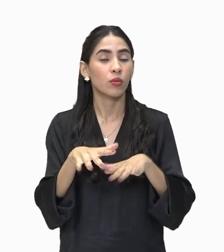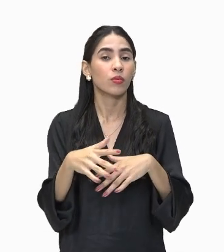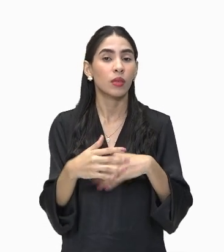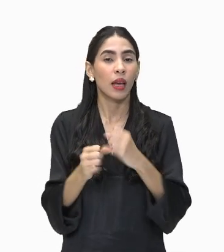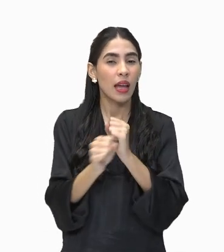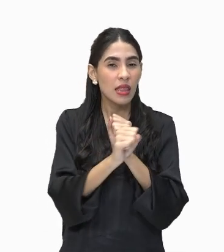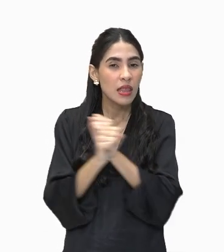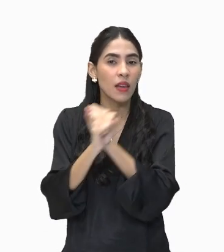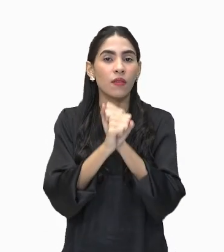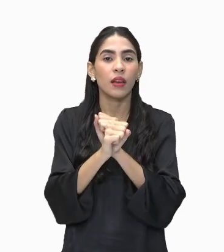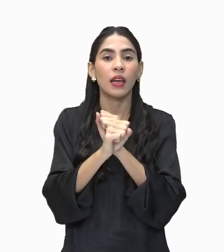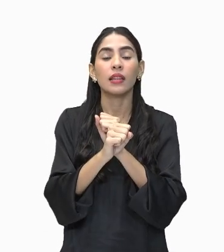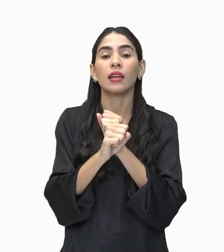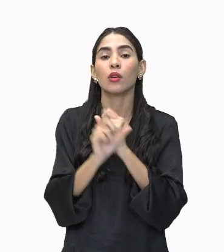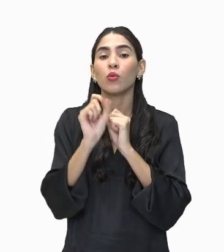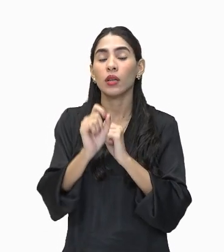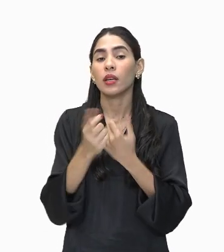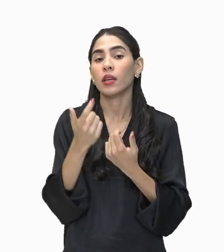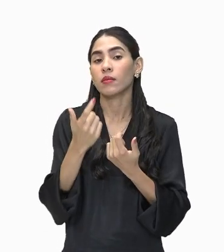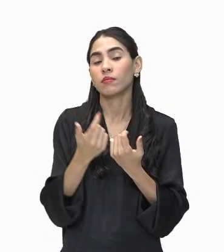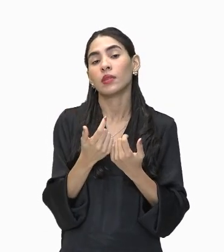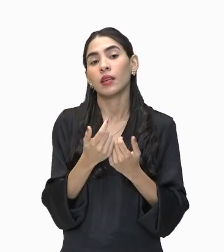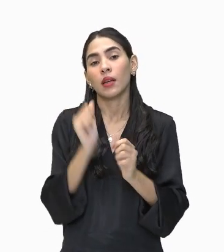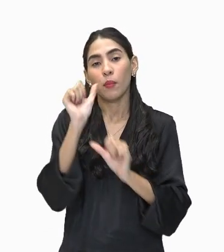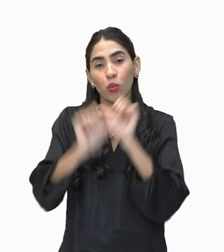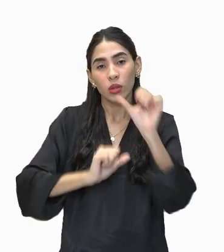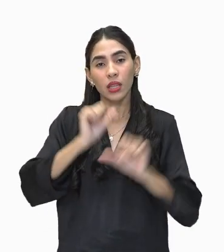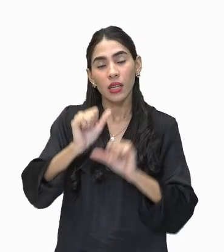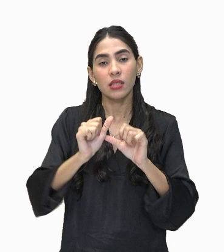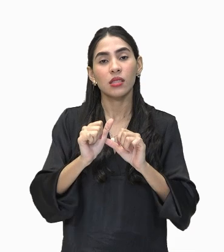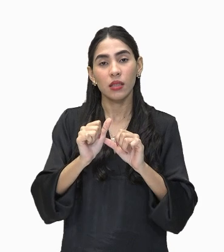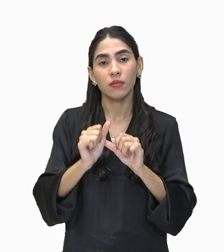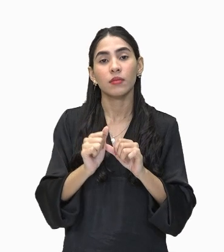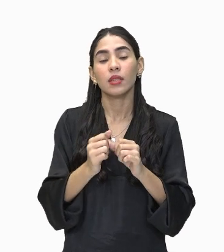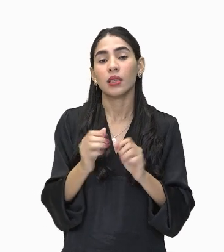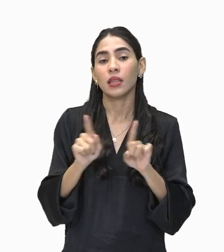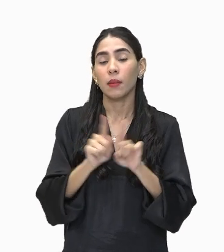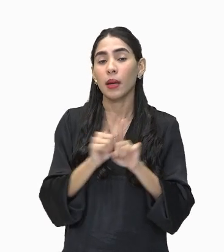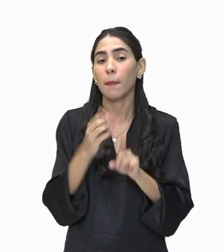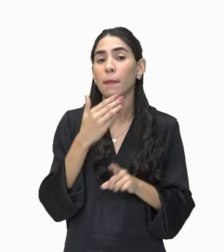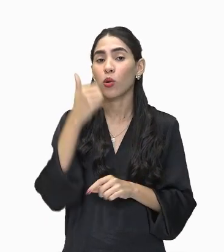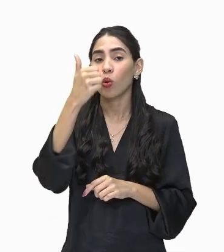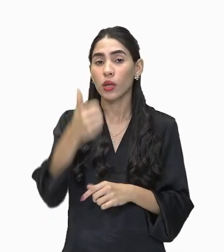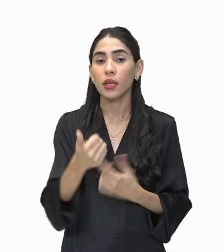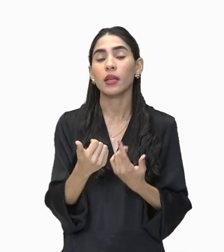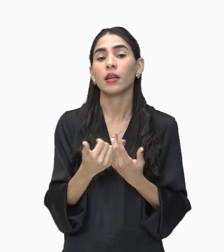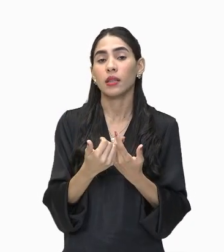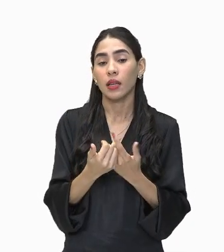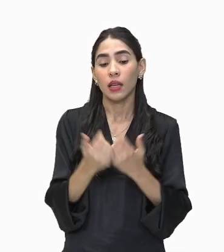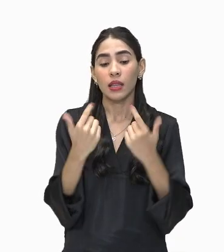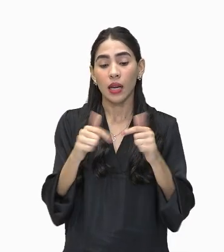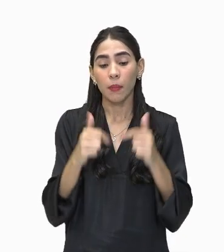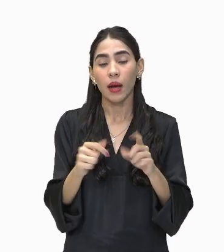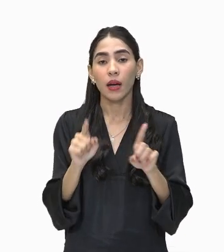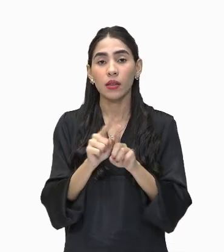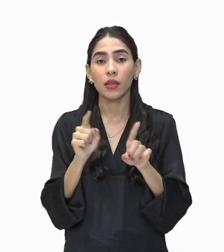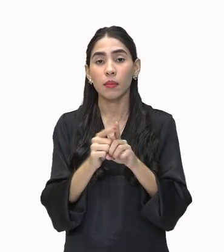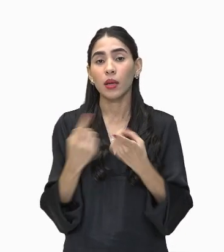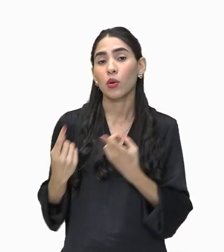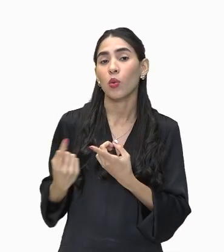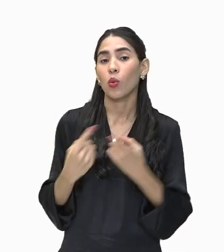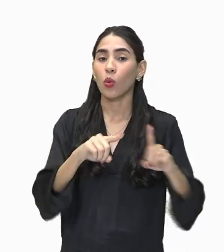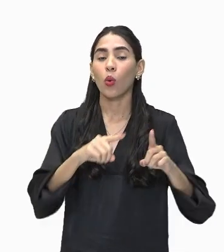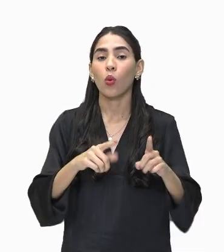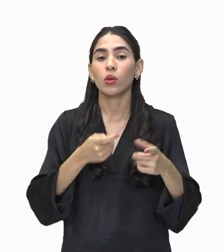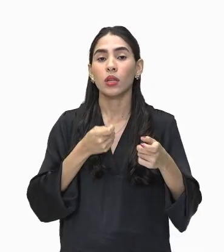bandeira da reforma agrária, a melhoria das condições de trabalho e o combate ao processo de